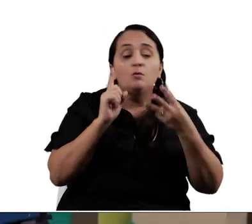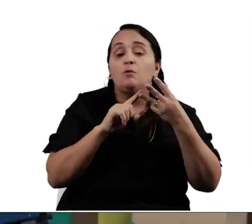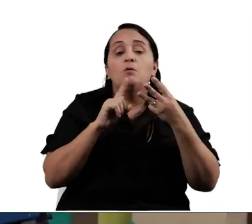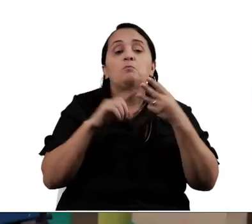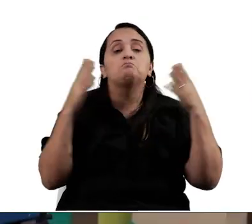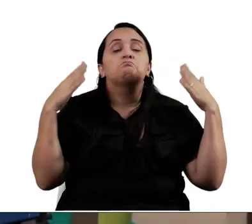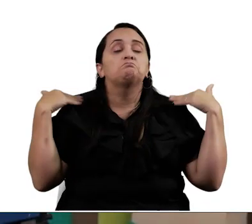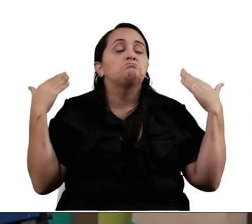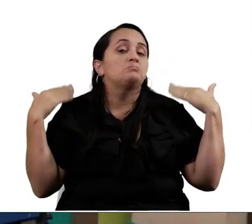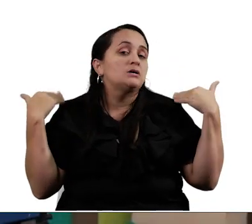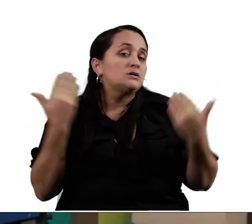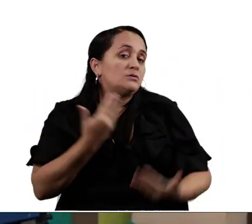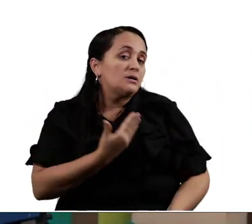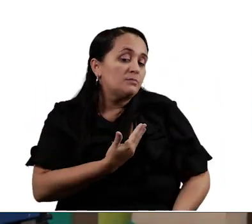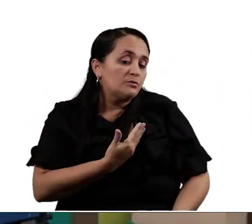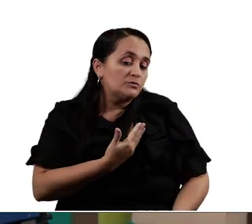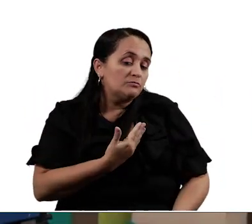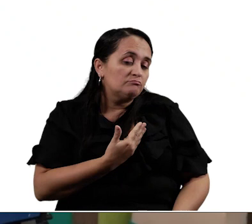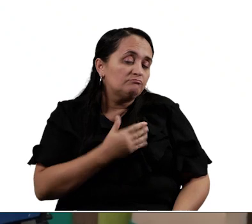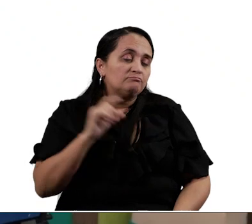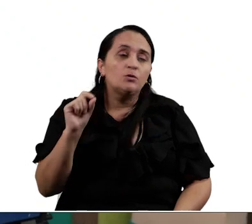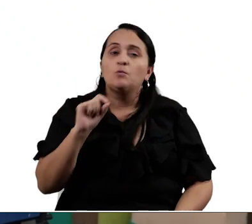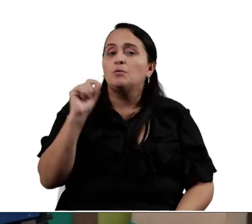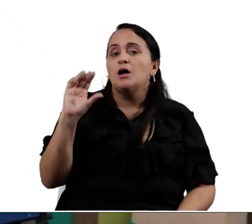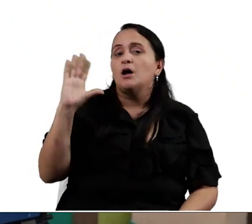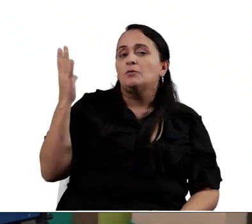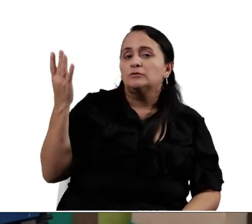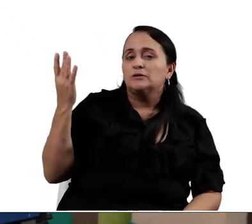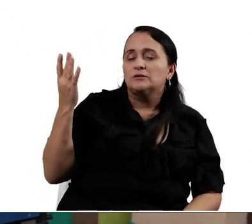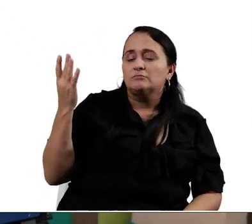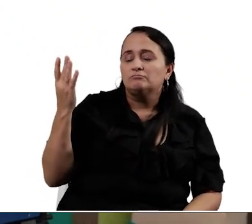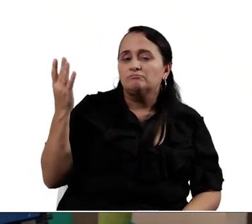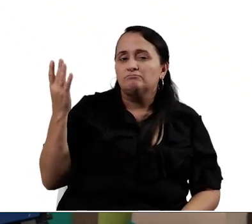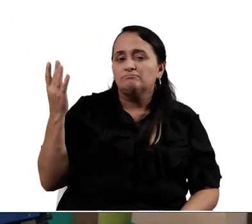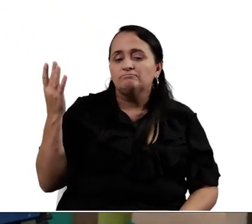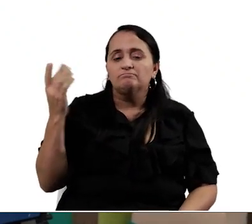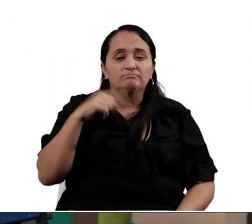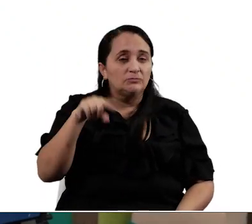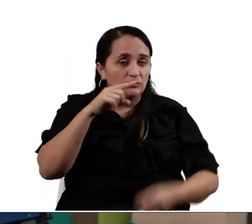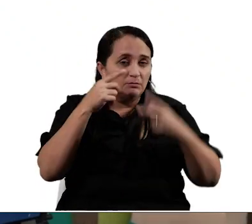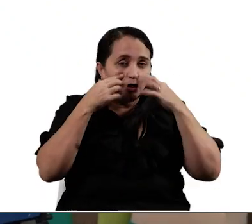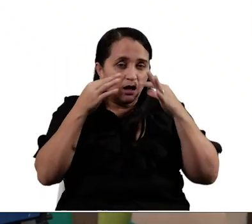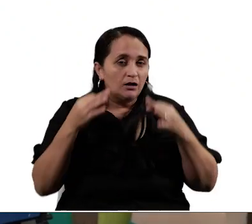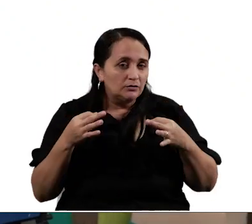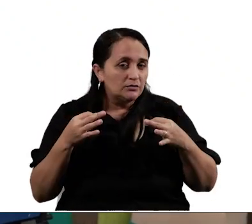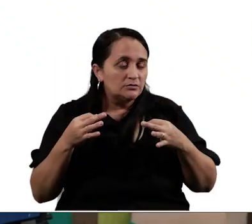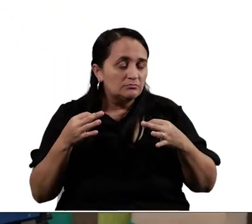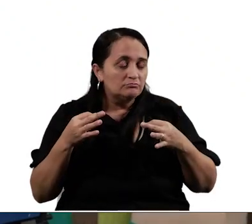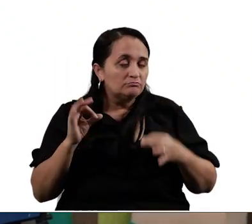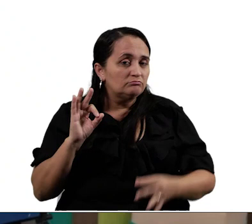amigos? E aí, o que aconteceu com esse animalzinho? Vocês prestaram atenção, né?